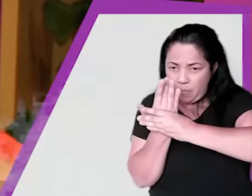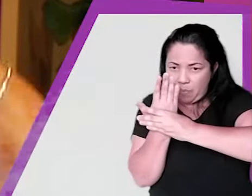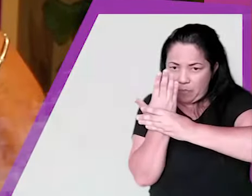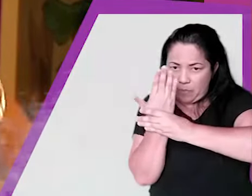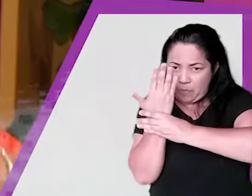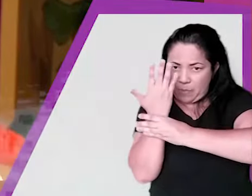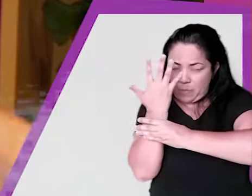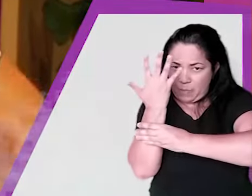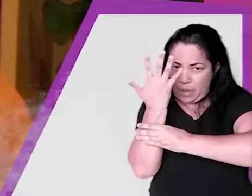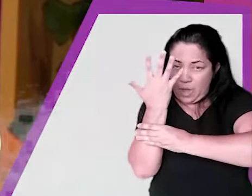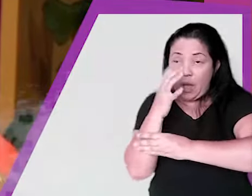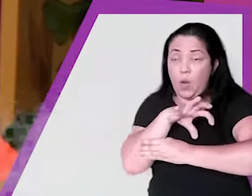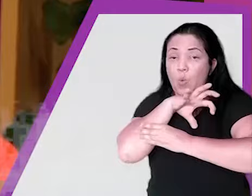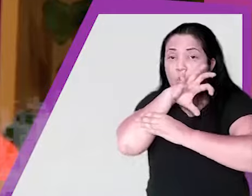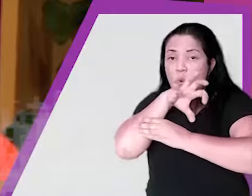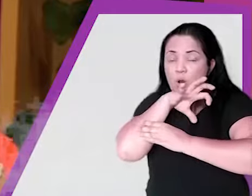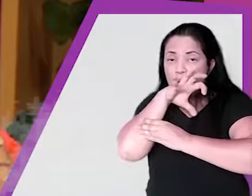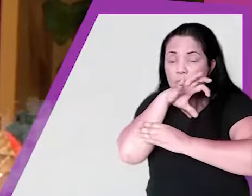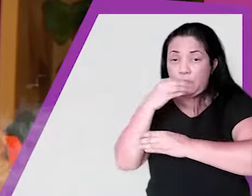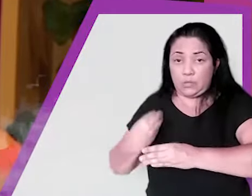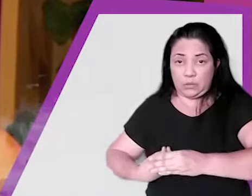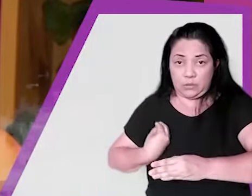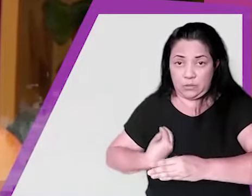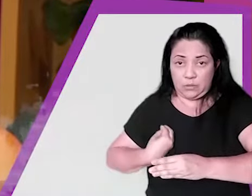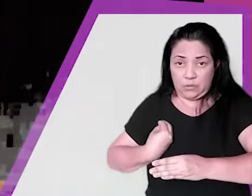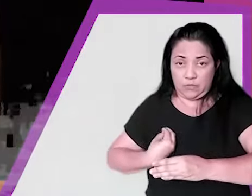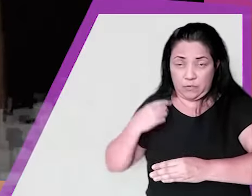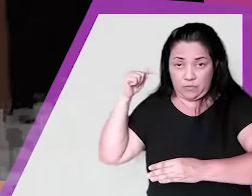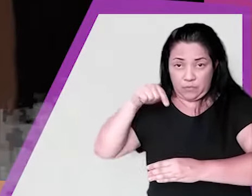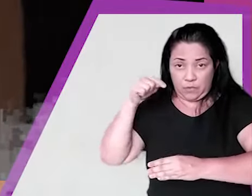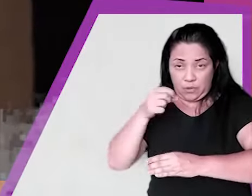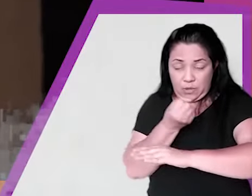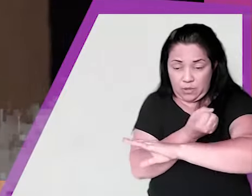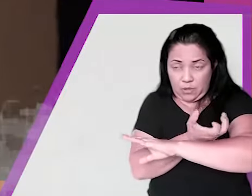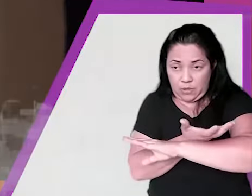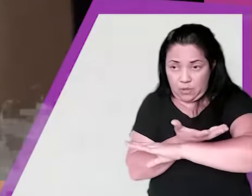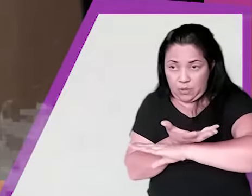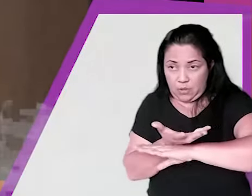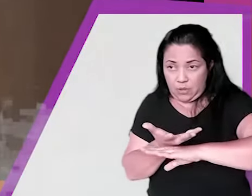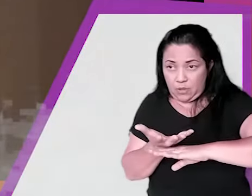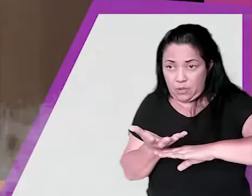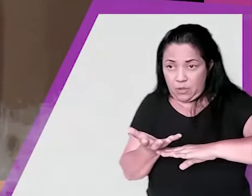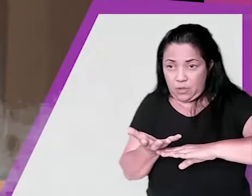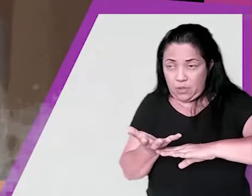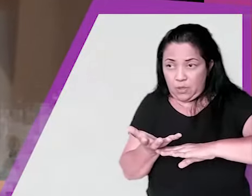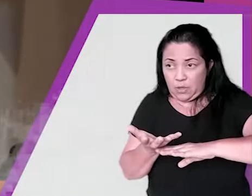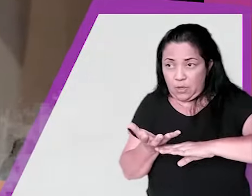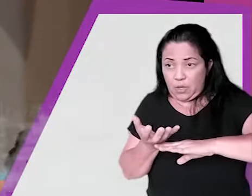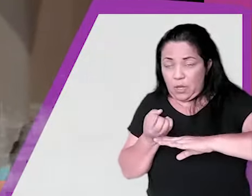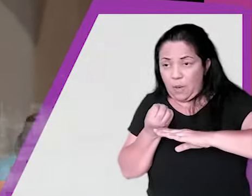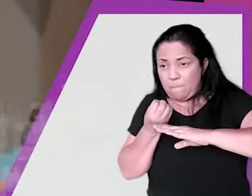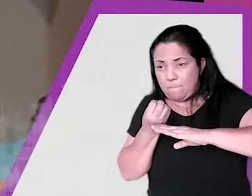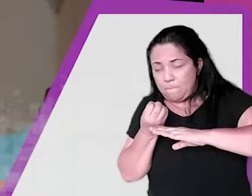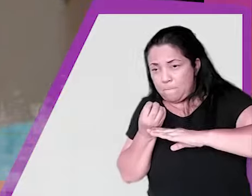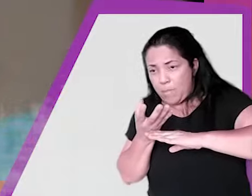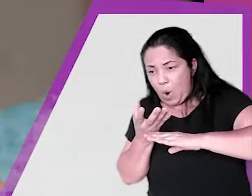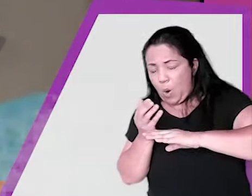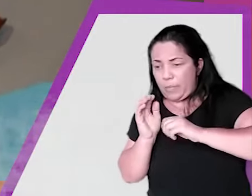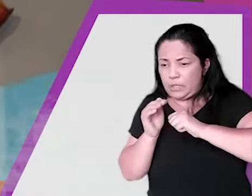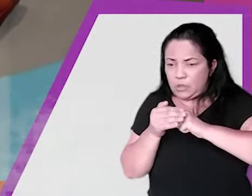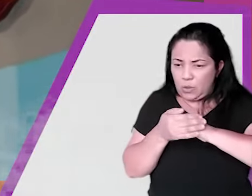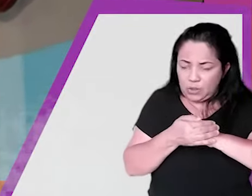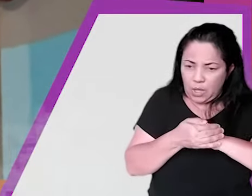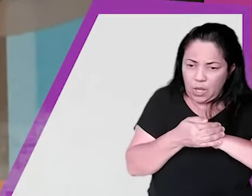vai se acelerando? Os animais que vinham naquele lugar, achavam ali naquele